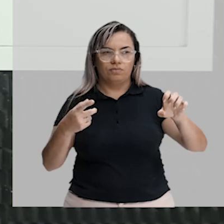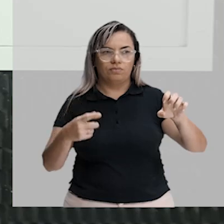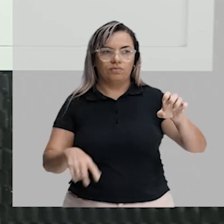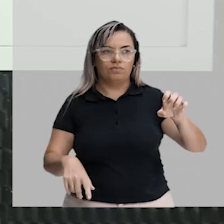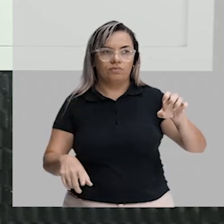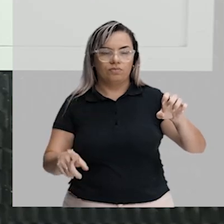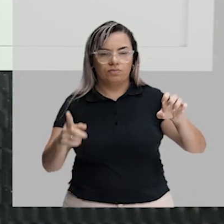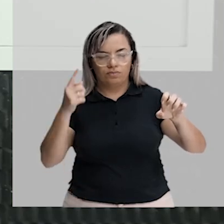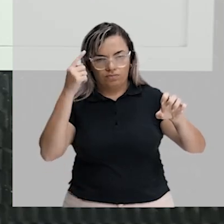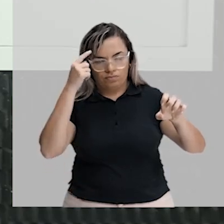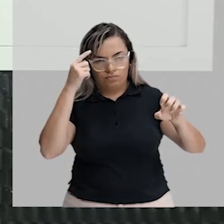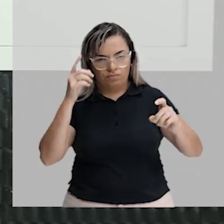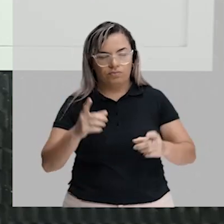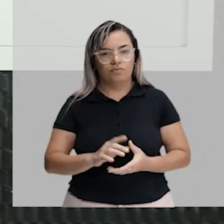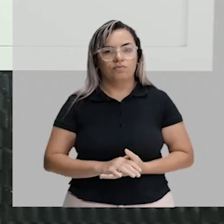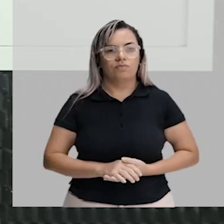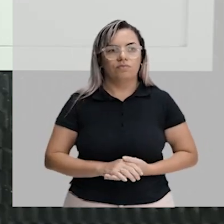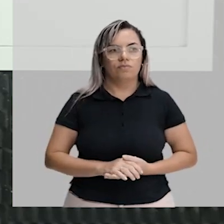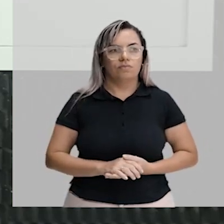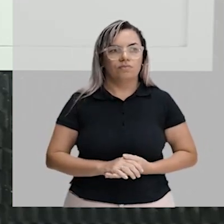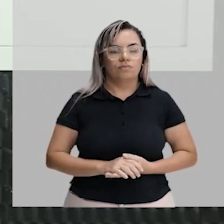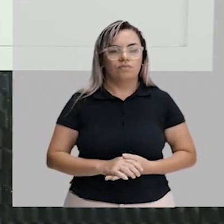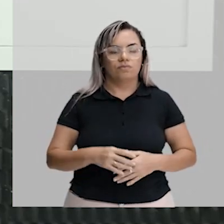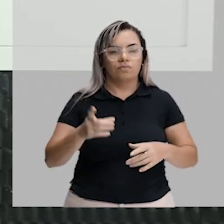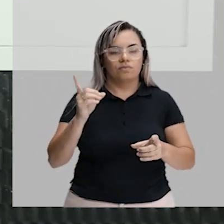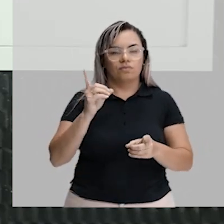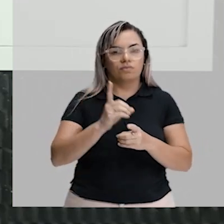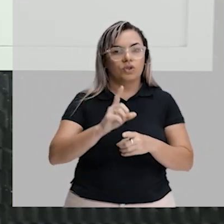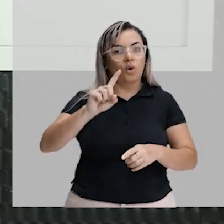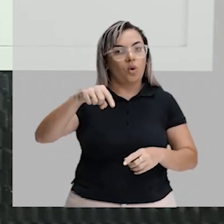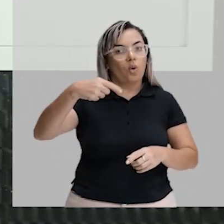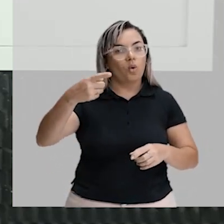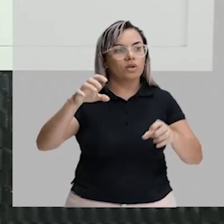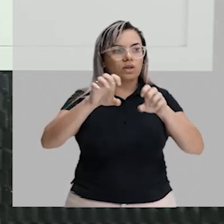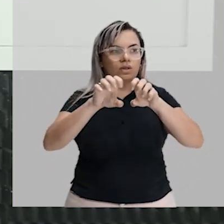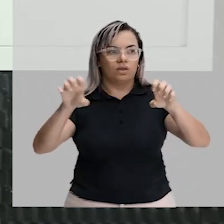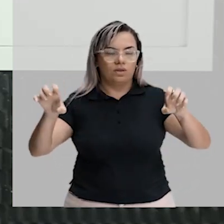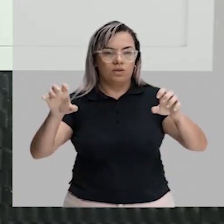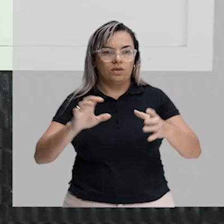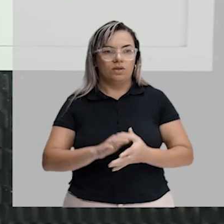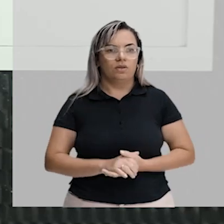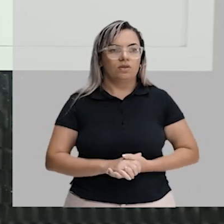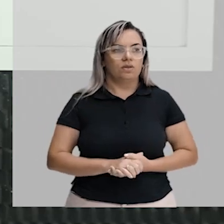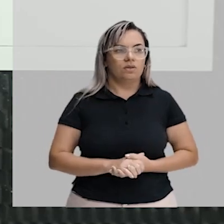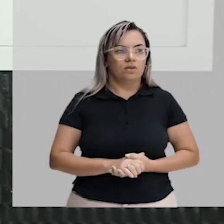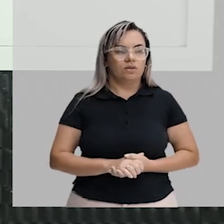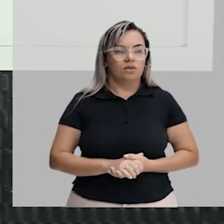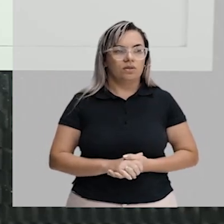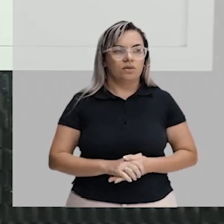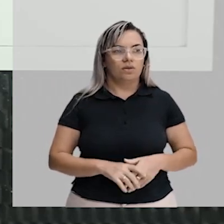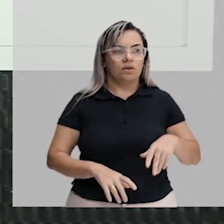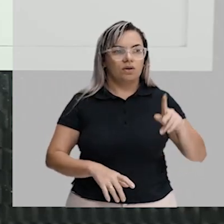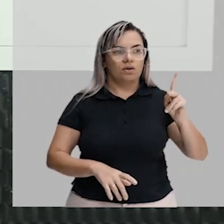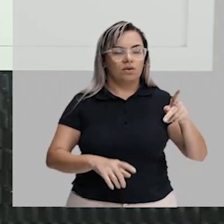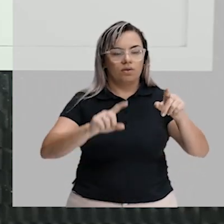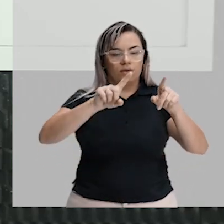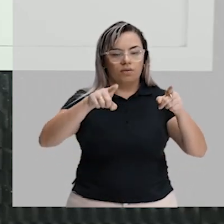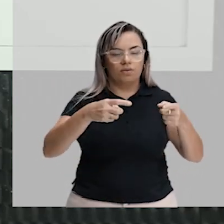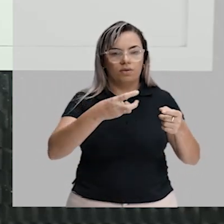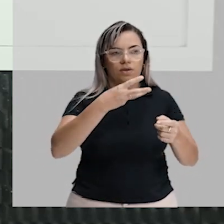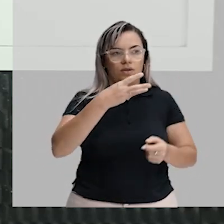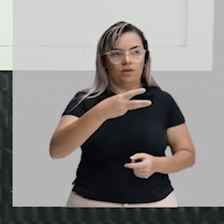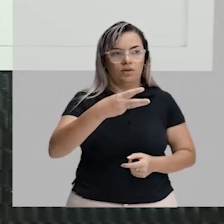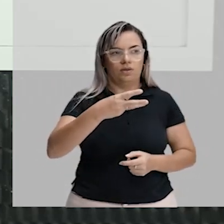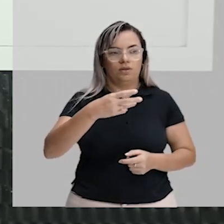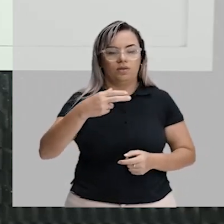Vou ver se eu encontro outra. Ele diz, turma, também que o P3 é igual a